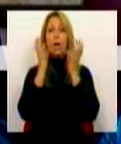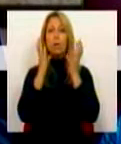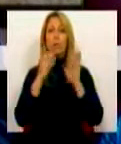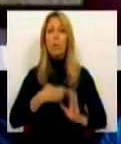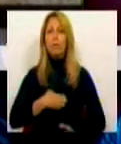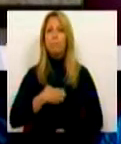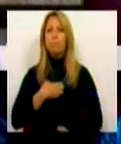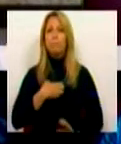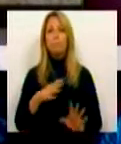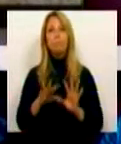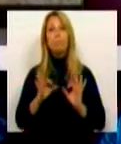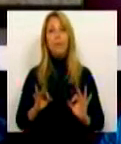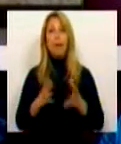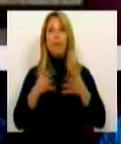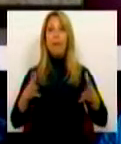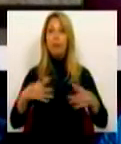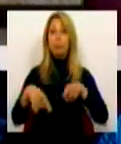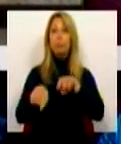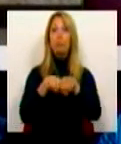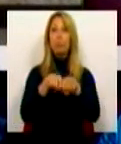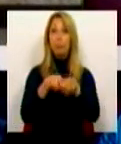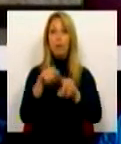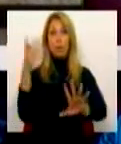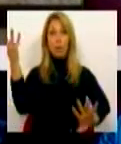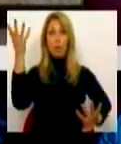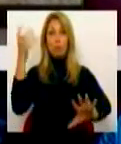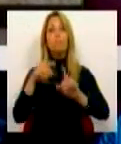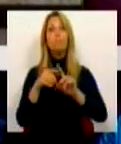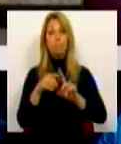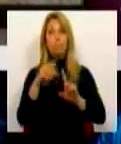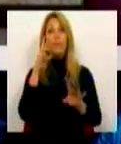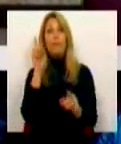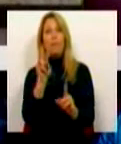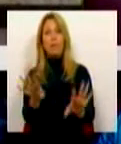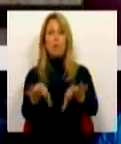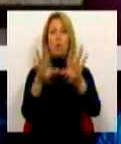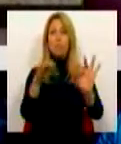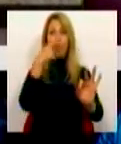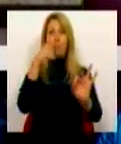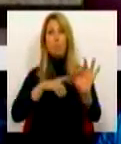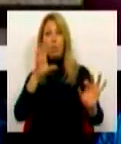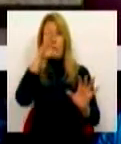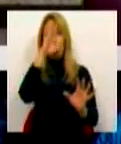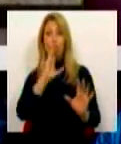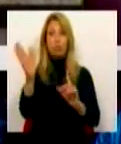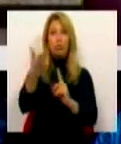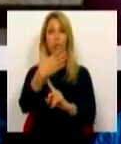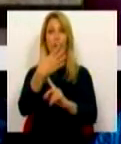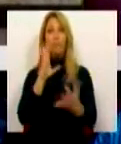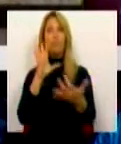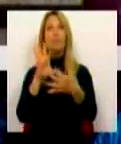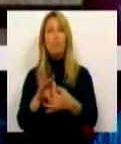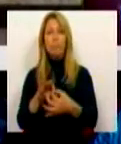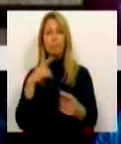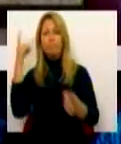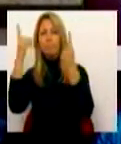dos grandes políticos e a visão dos grandes estadistas. Antecipava os grandes